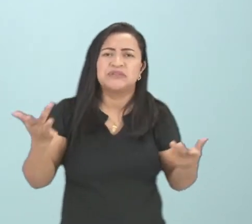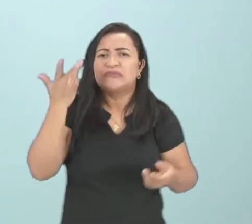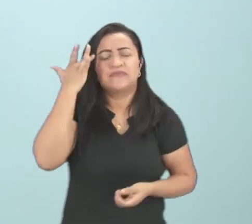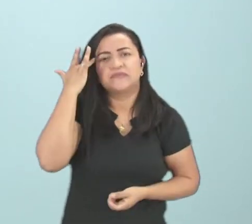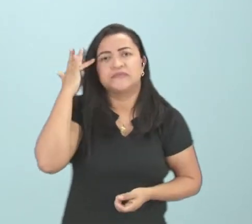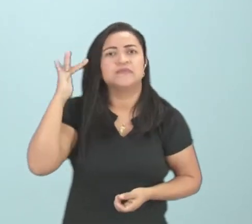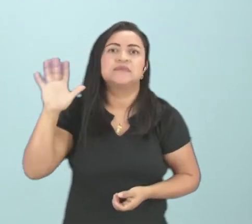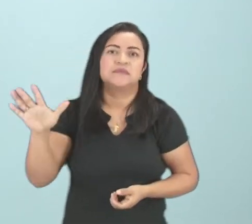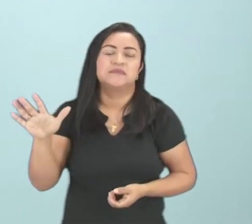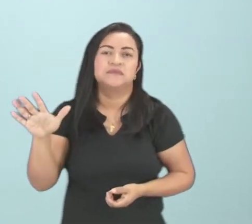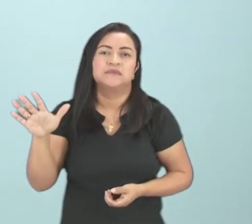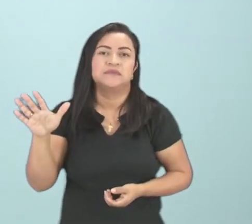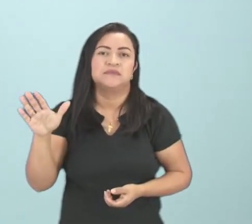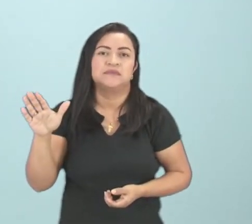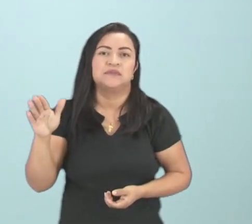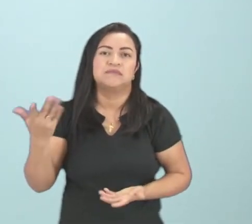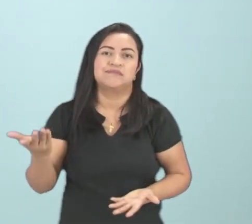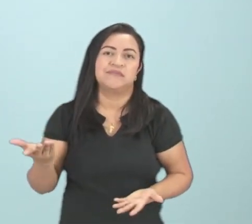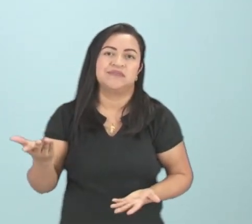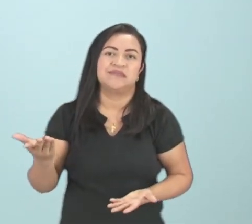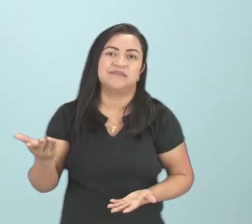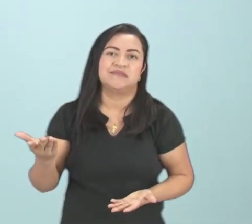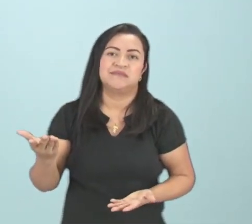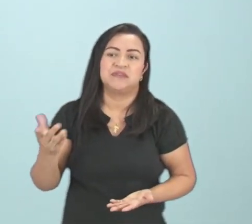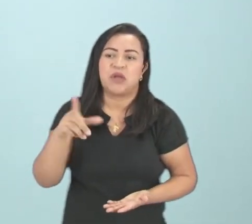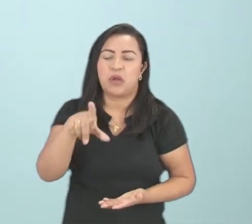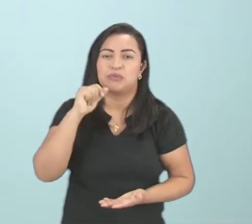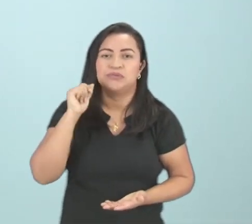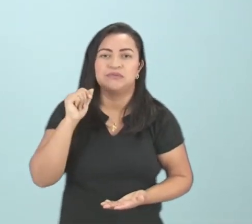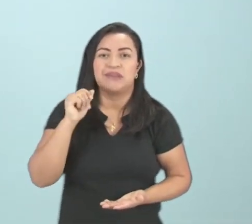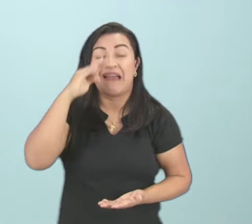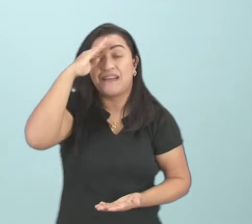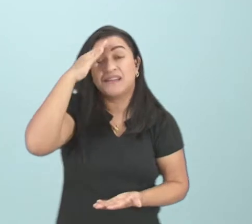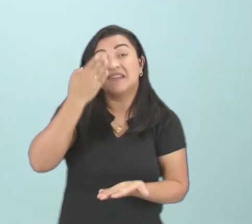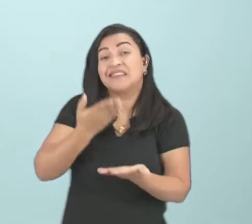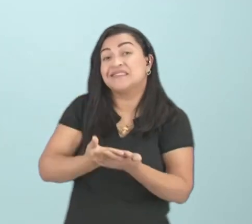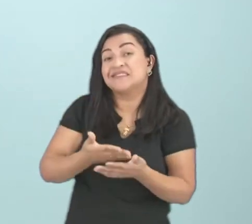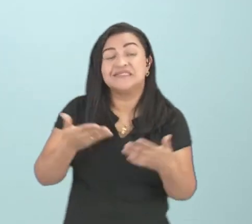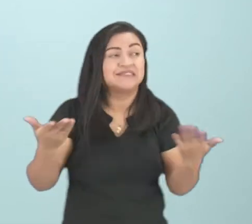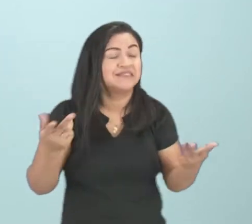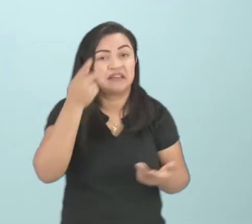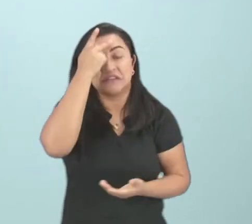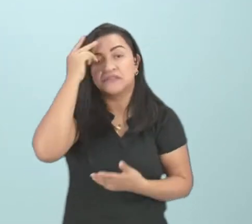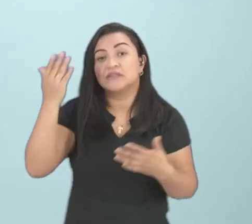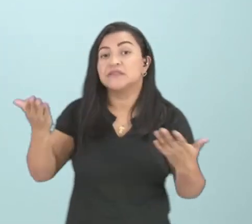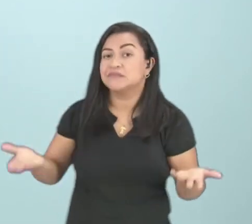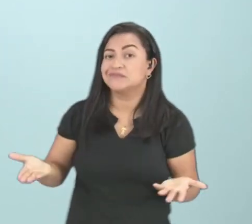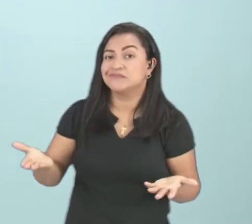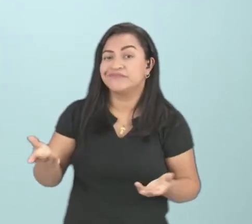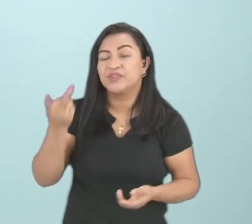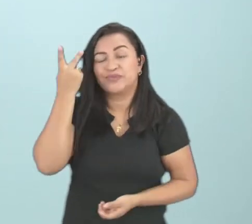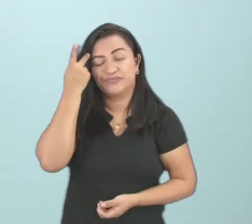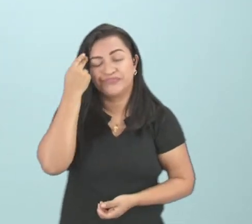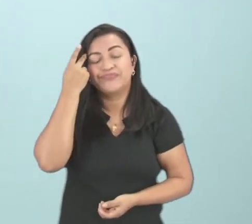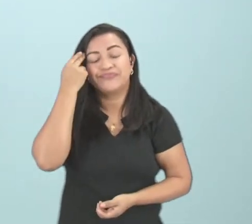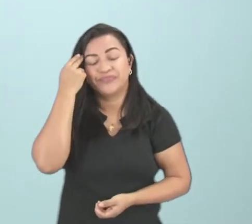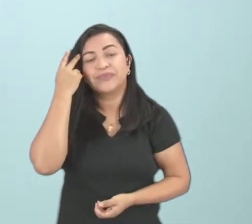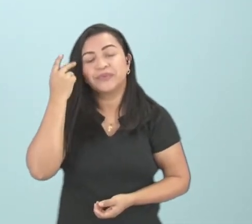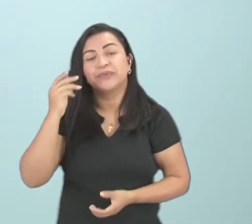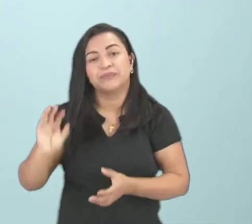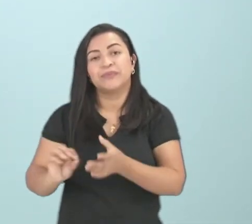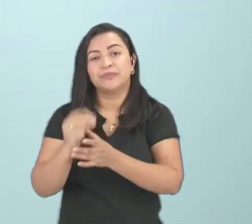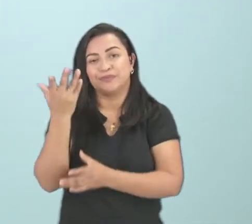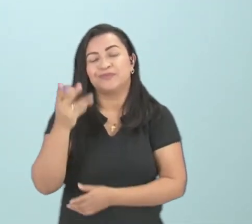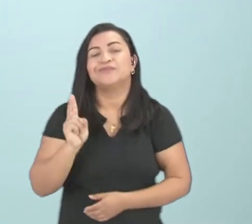a quem realmente tomar uma decisão, que partido você vai tomar. Então é natural isso acontecer, sempre